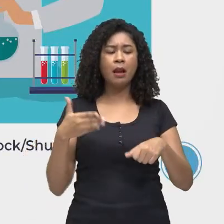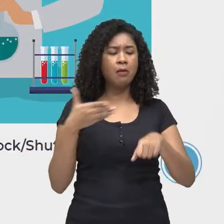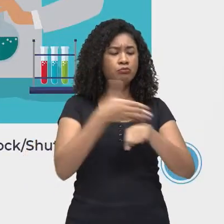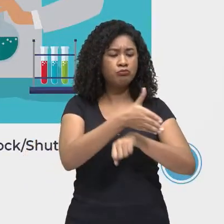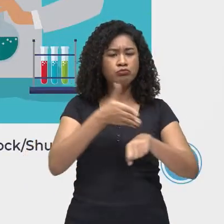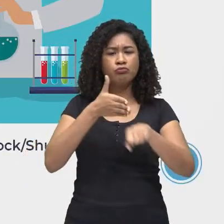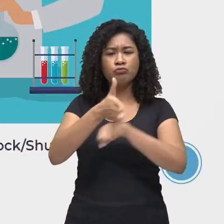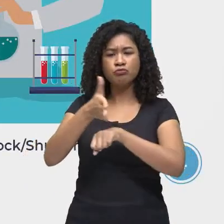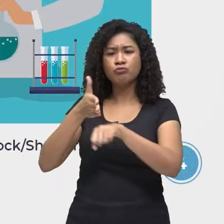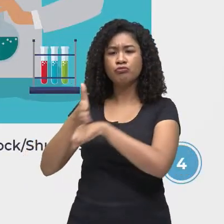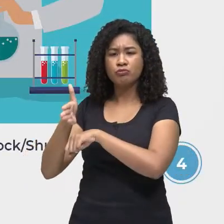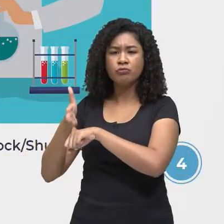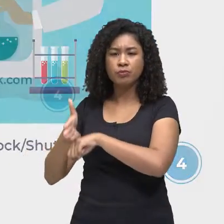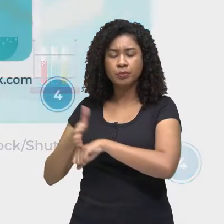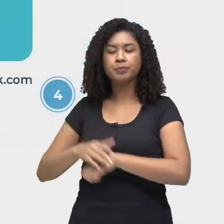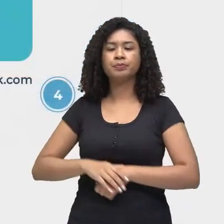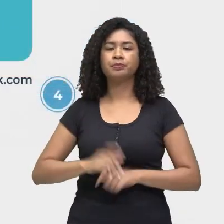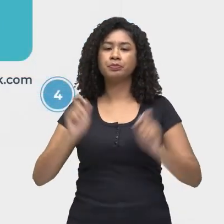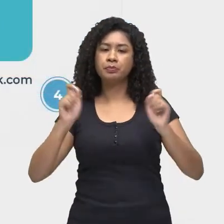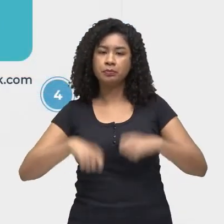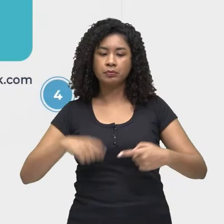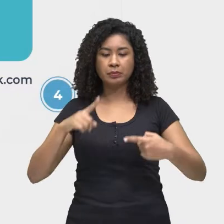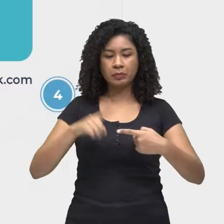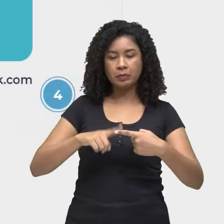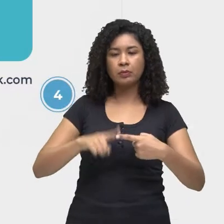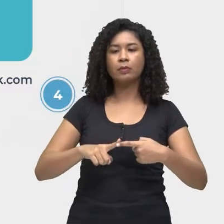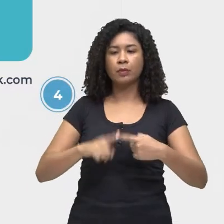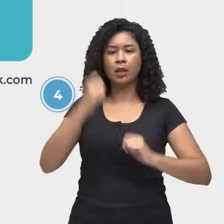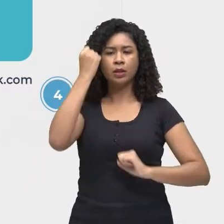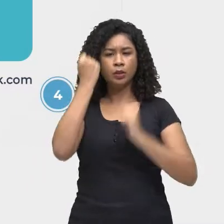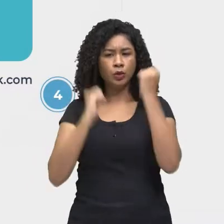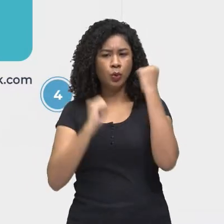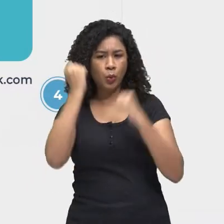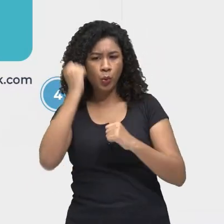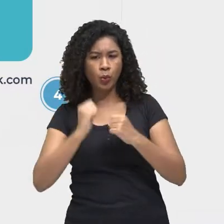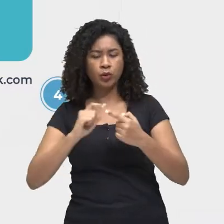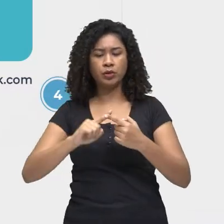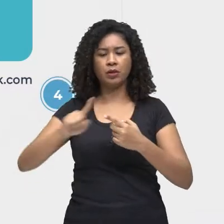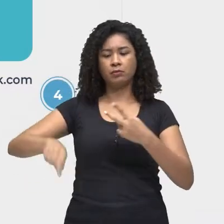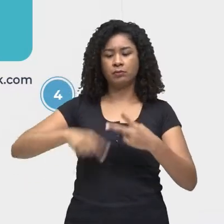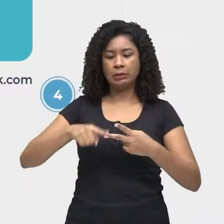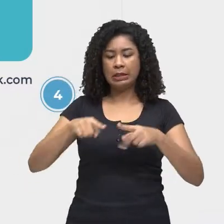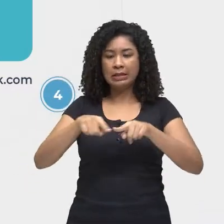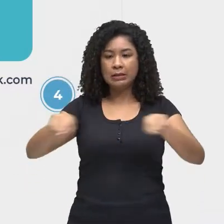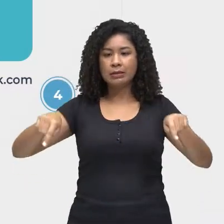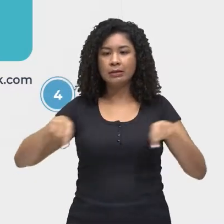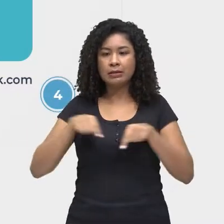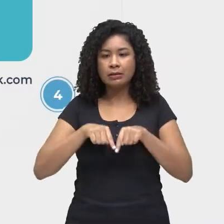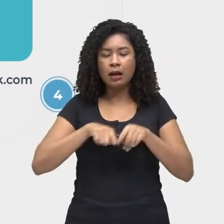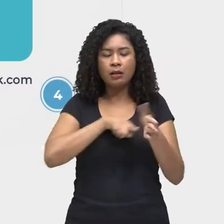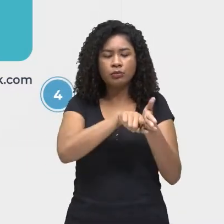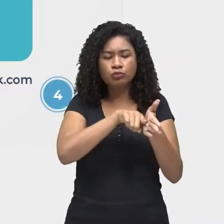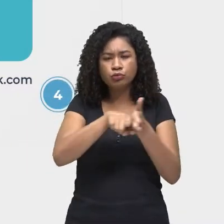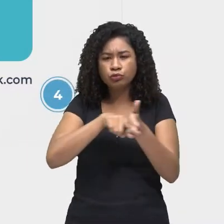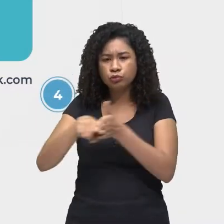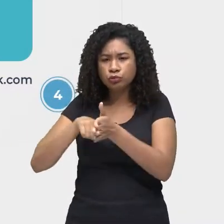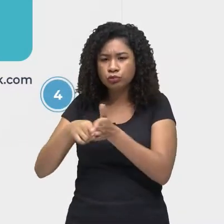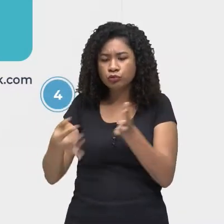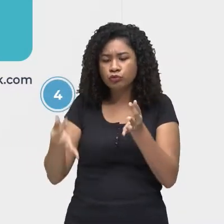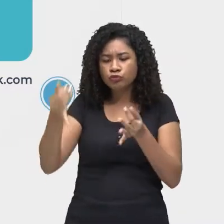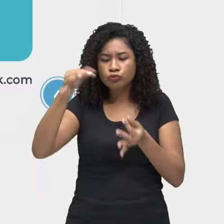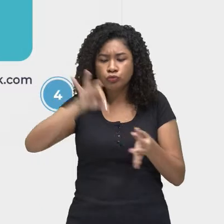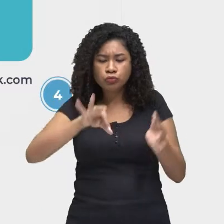pode observar, eles atuam em indústrias, em laboratórios, trabalhando com substâncias, trabalhando com testes